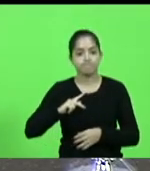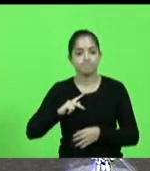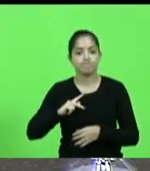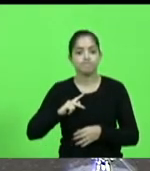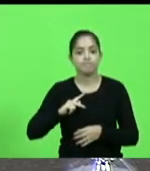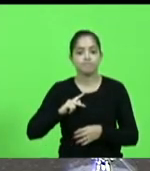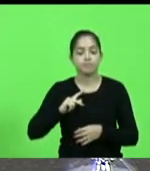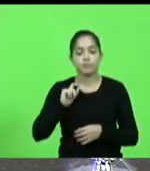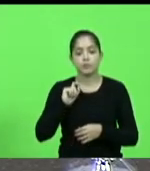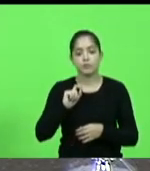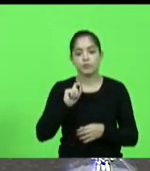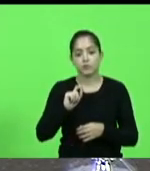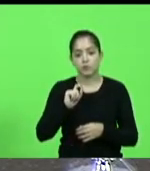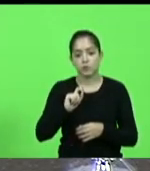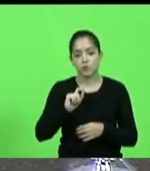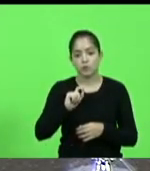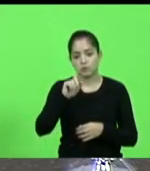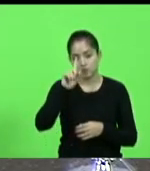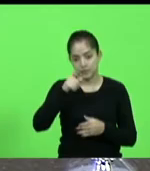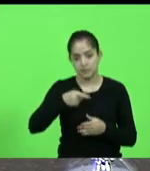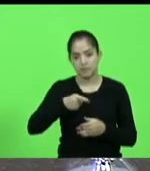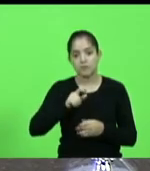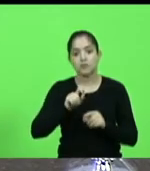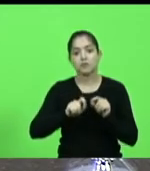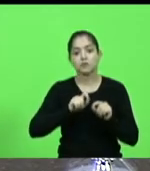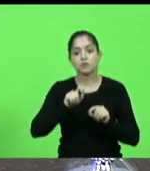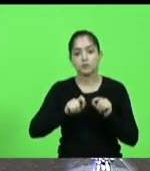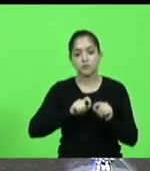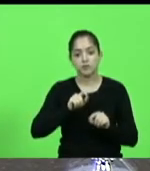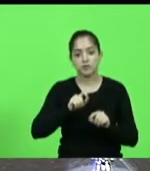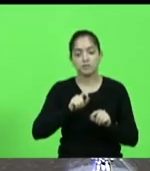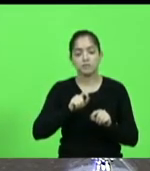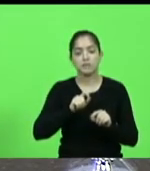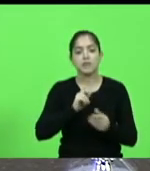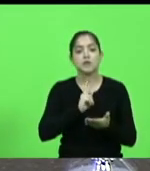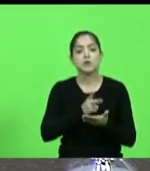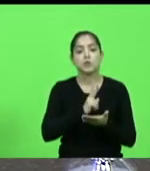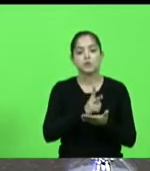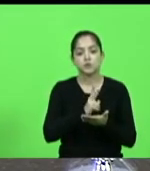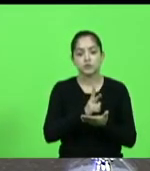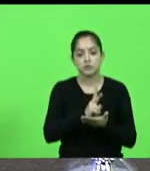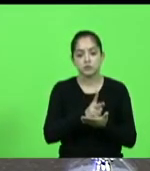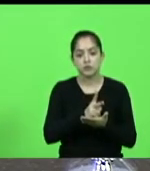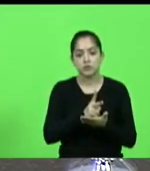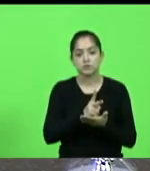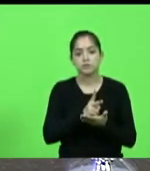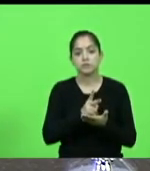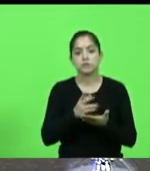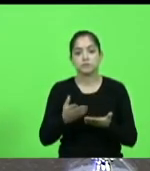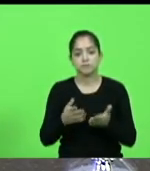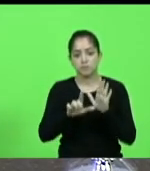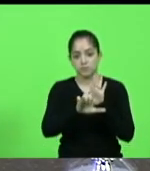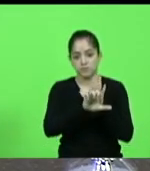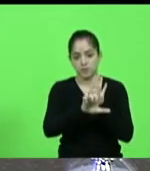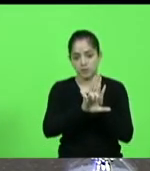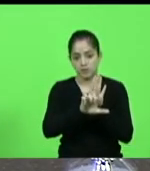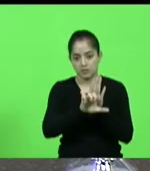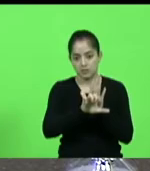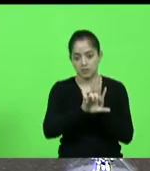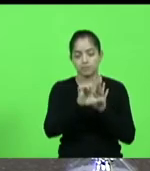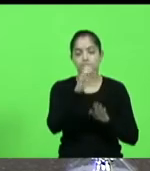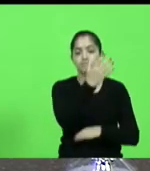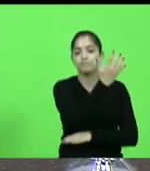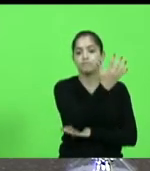ficou determinado que prevalecesse em Santa Catarina os dispositivos da Lei da Mata